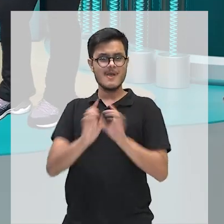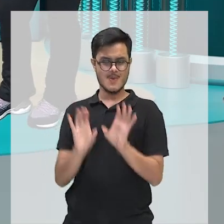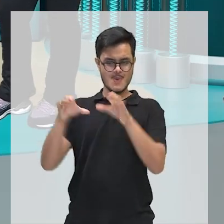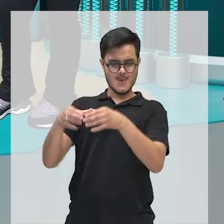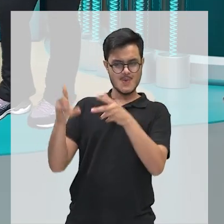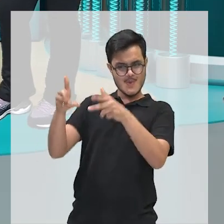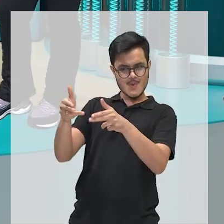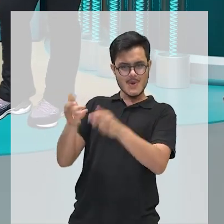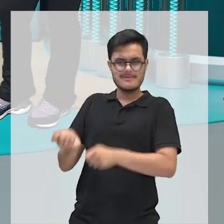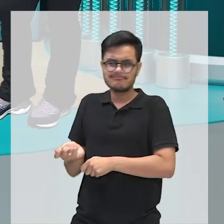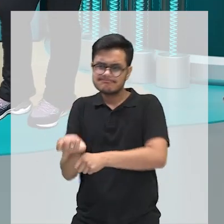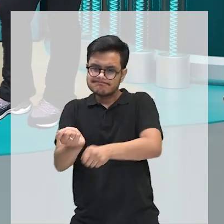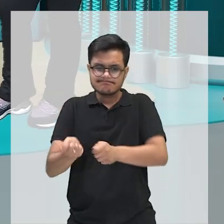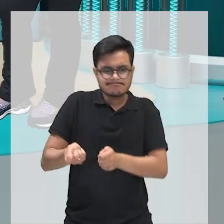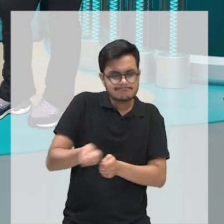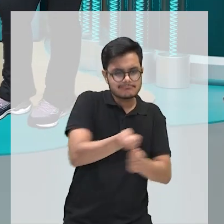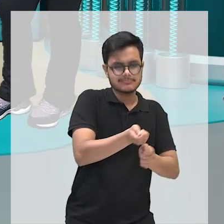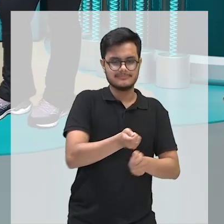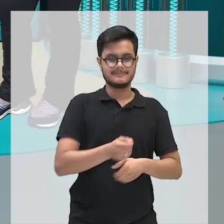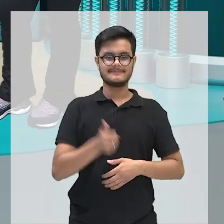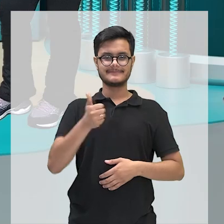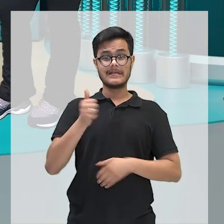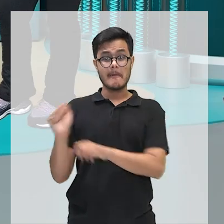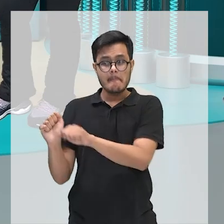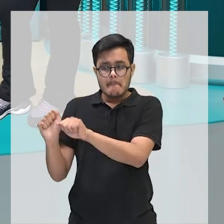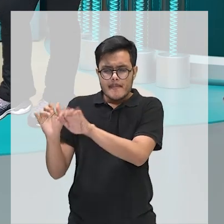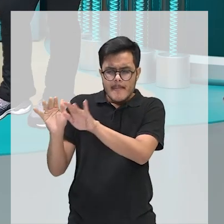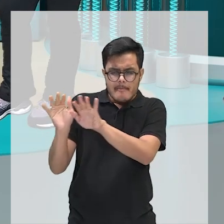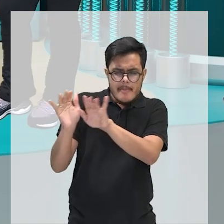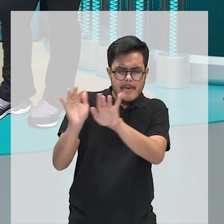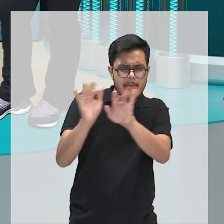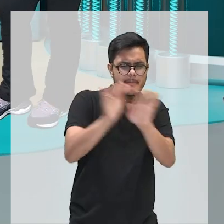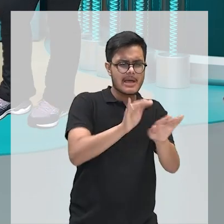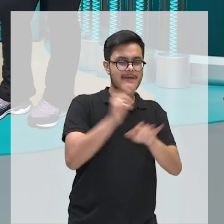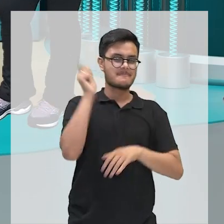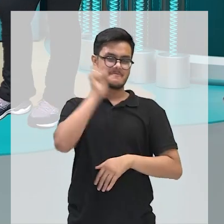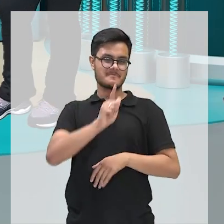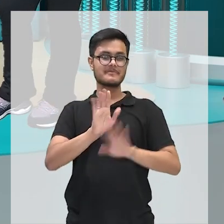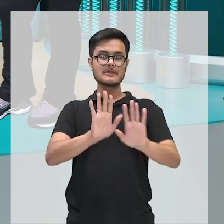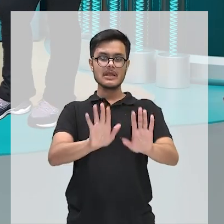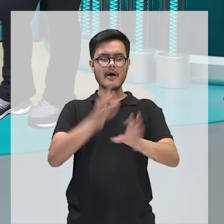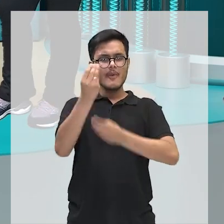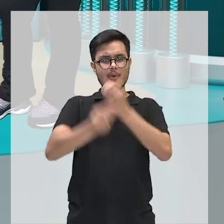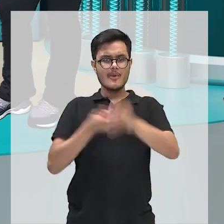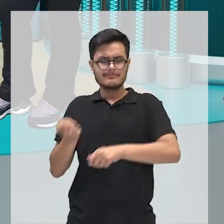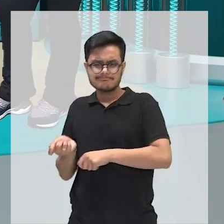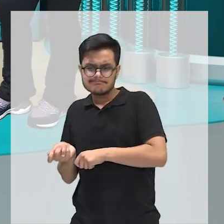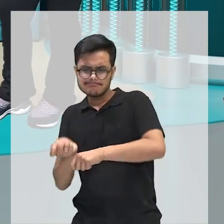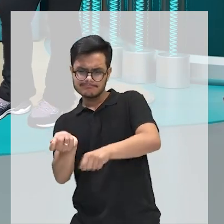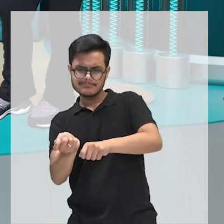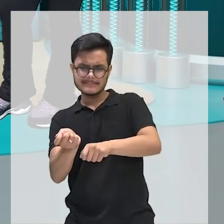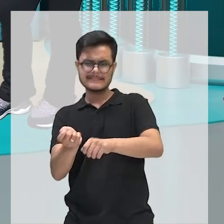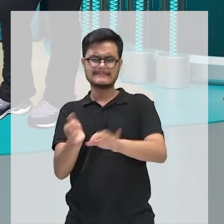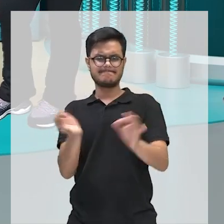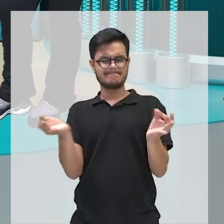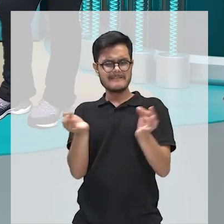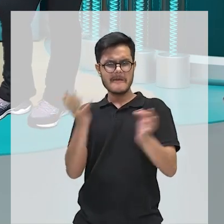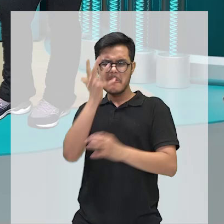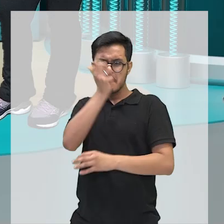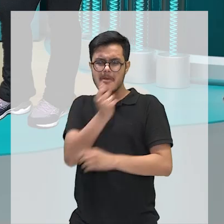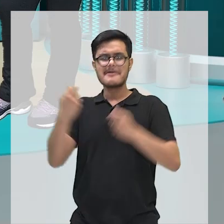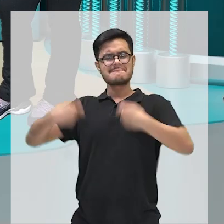no campo adversário, tá? E aí a gente já sabe que para fazer um passe bom e bonito, você